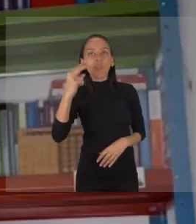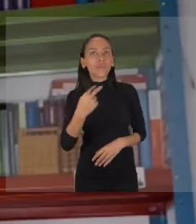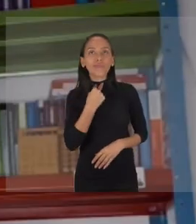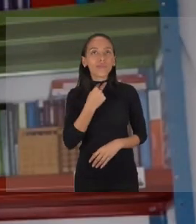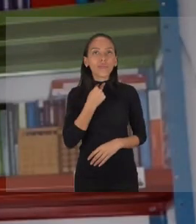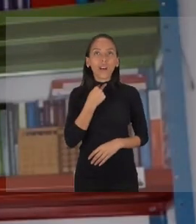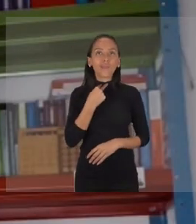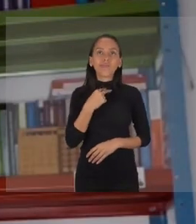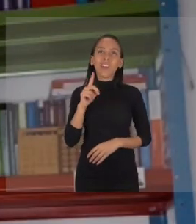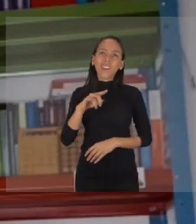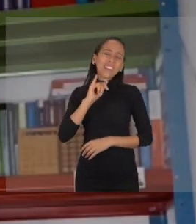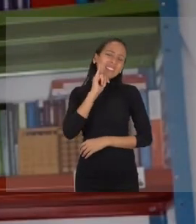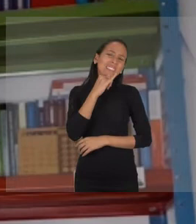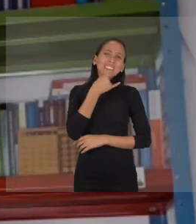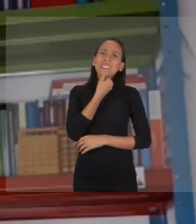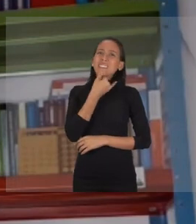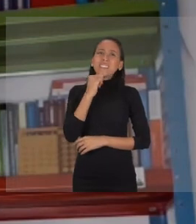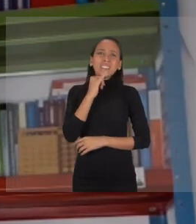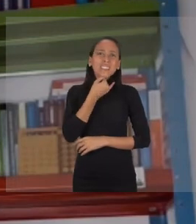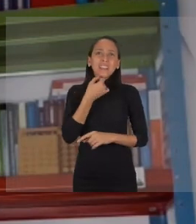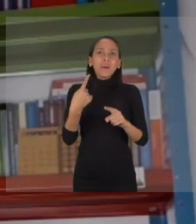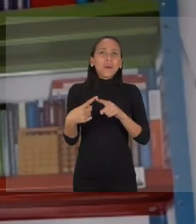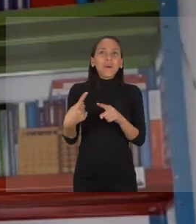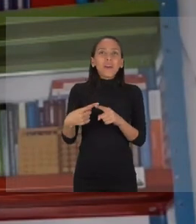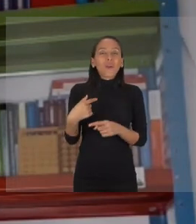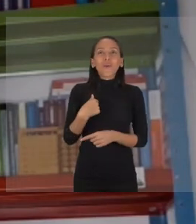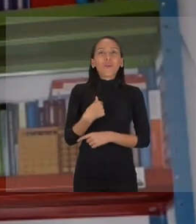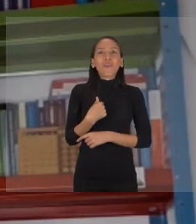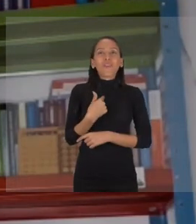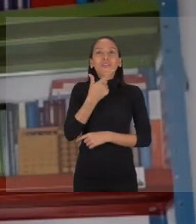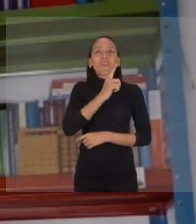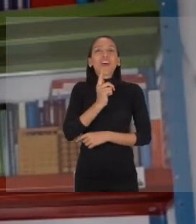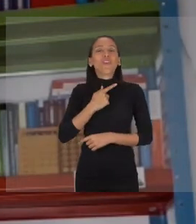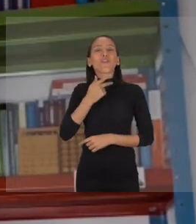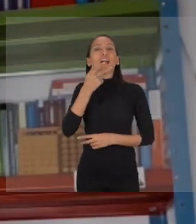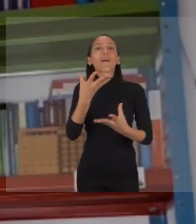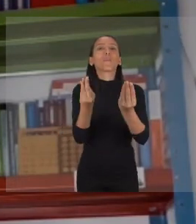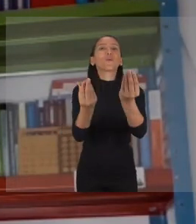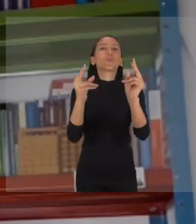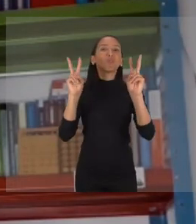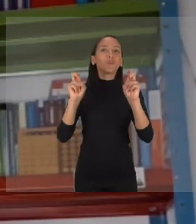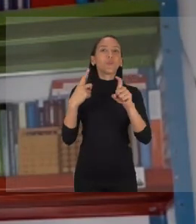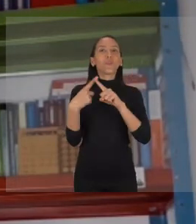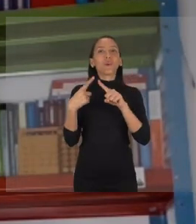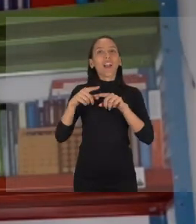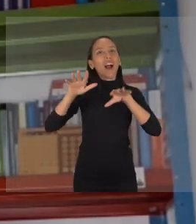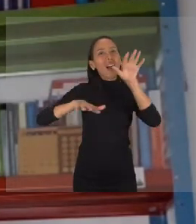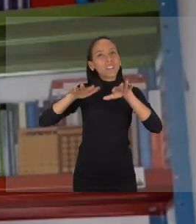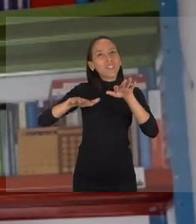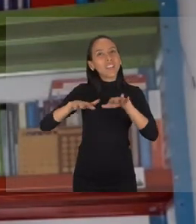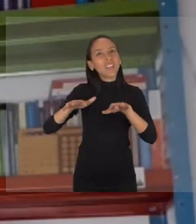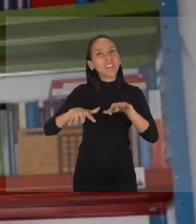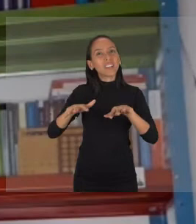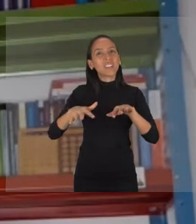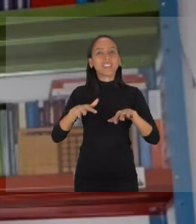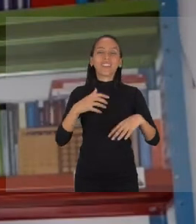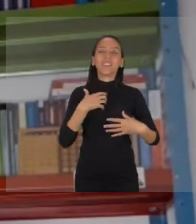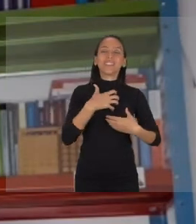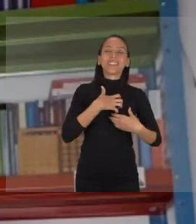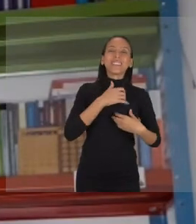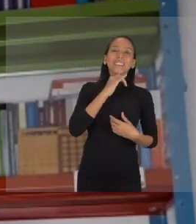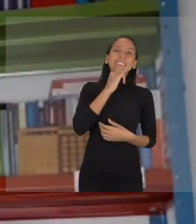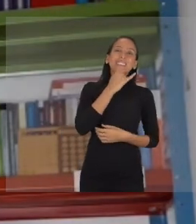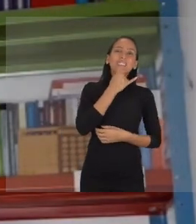É uma lástima, é uma lástima. Eu não consigo nem falar muito sobre isso, porque eu às vezes altero